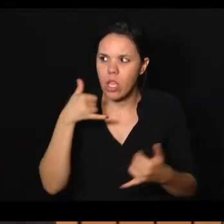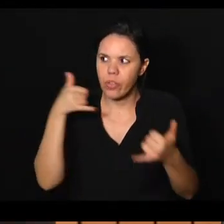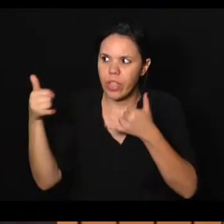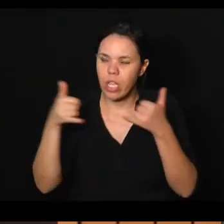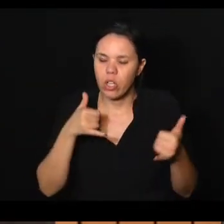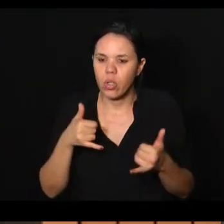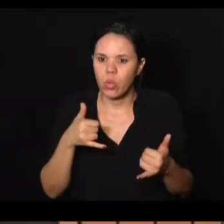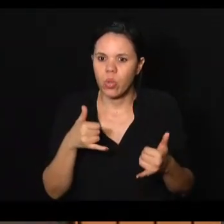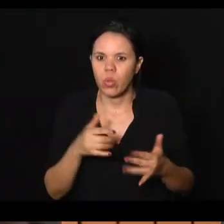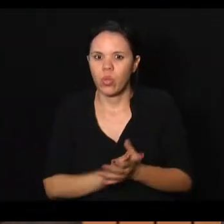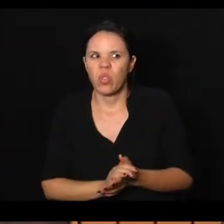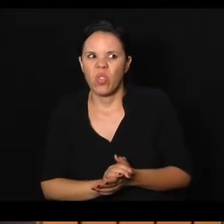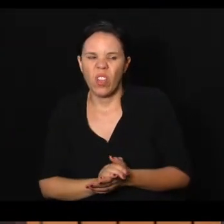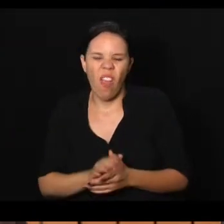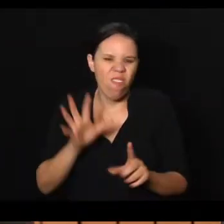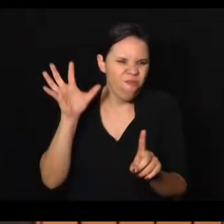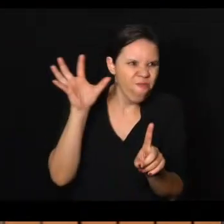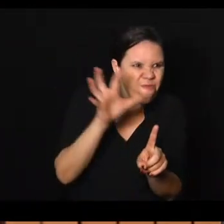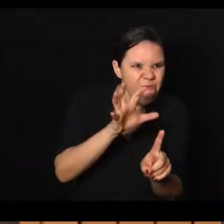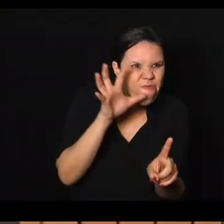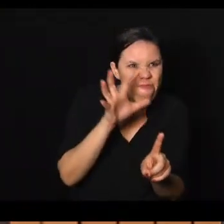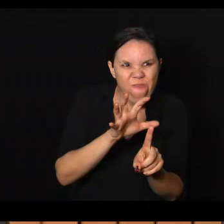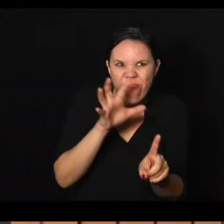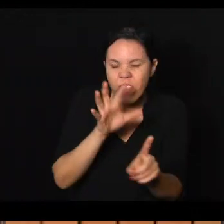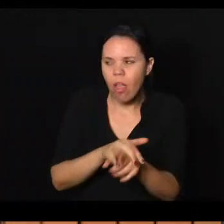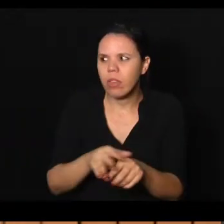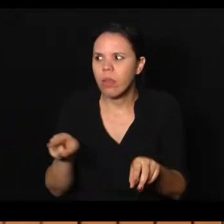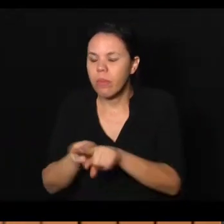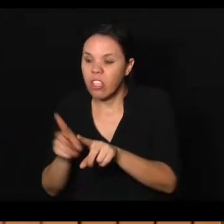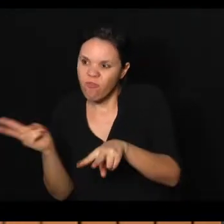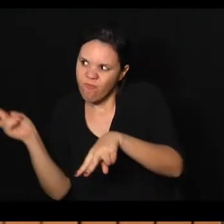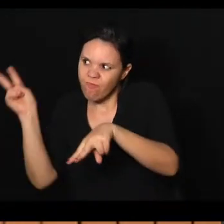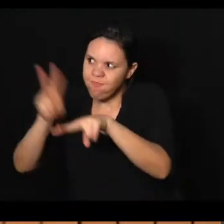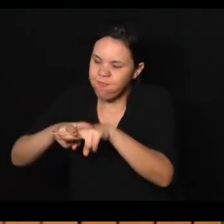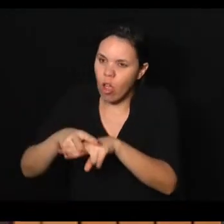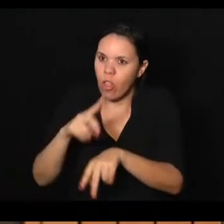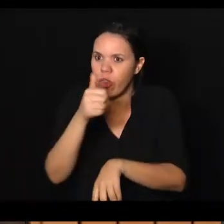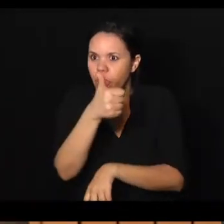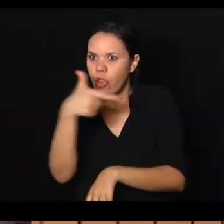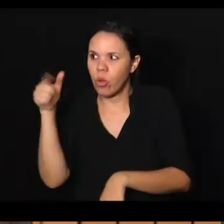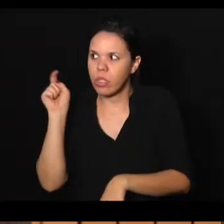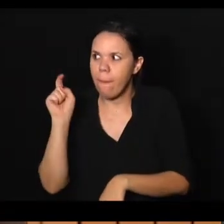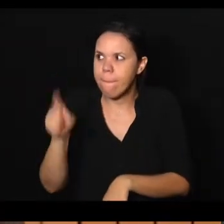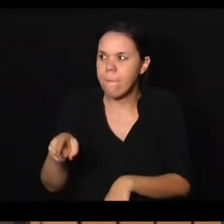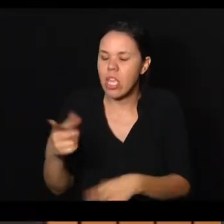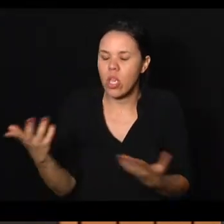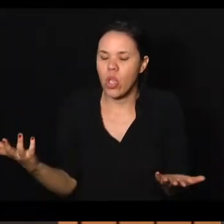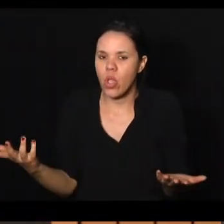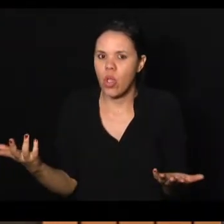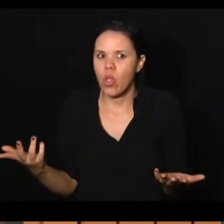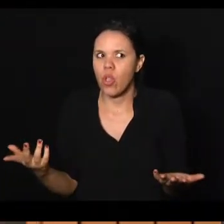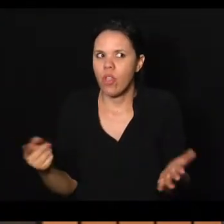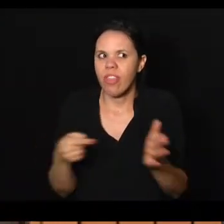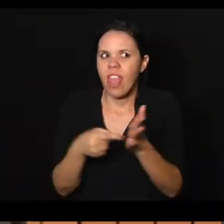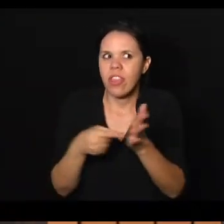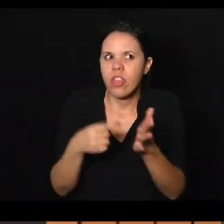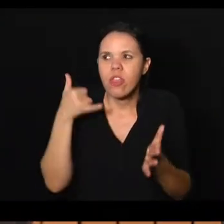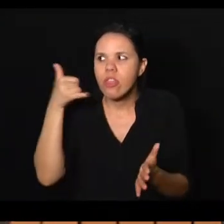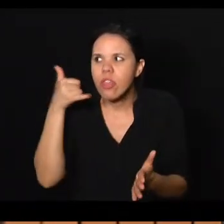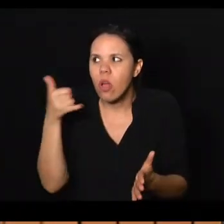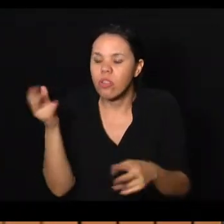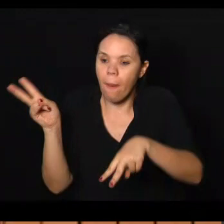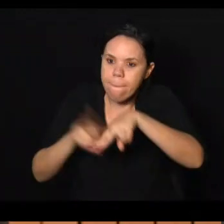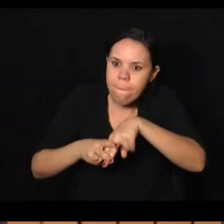Nós tivemos 3 mil denúncias de cárcere privado. Cárcere privado no Brasil, apenas